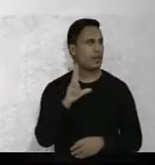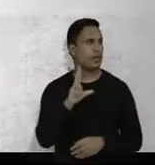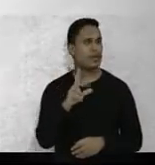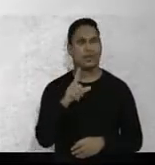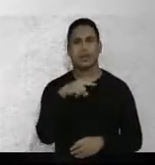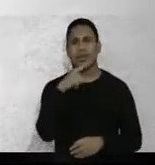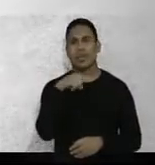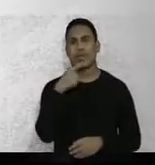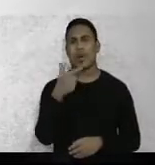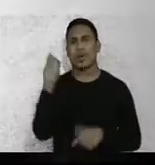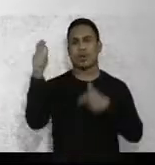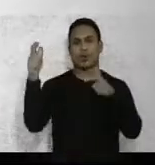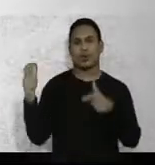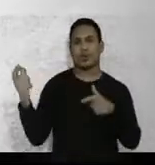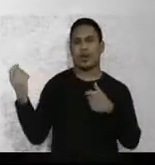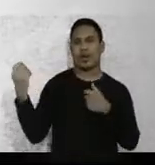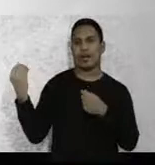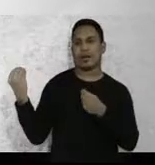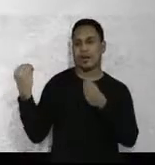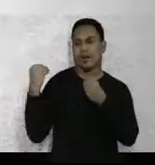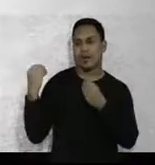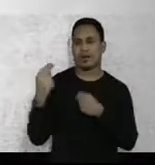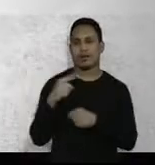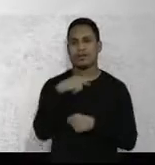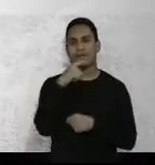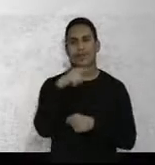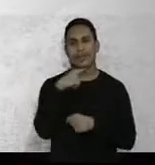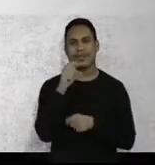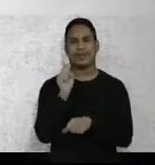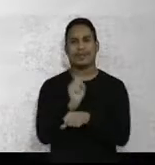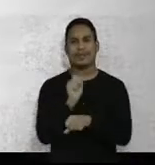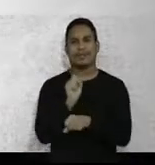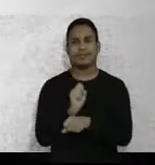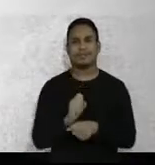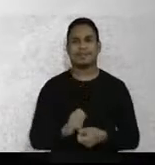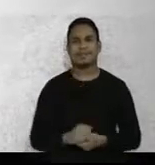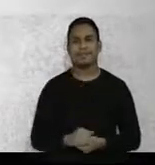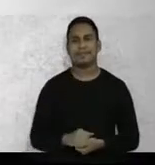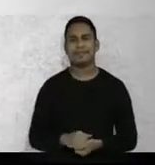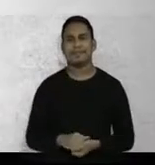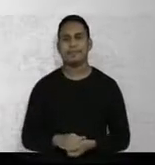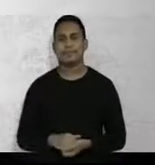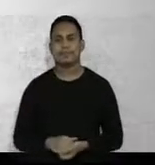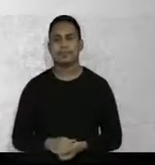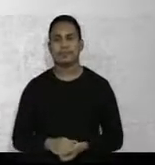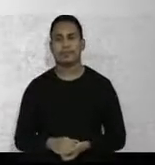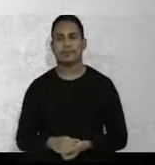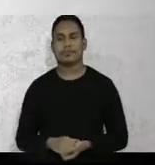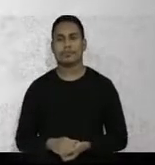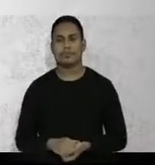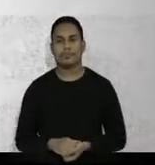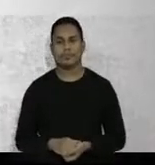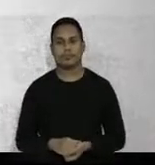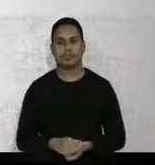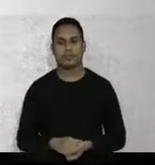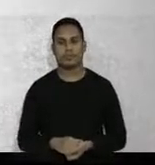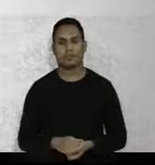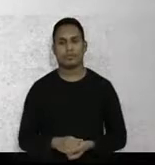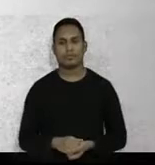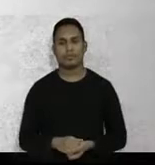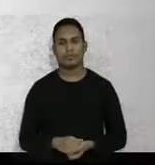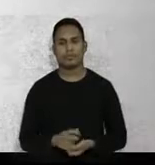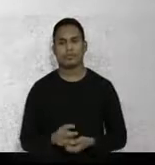Só um minutinho, peraí, deixa eu tentar aqui. Não tem como. Eu acho que ele vai ter que ficar aqui mesmo, hein?